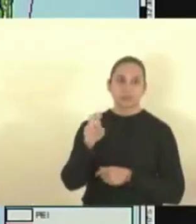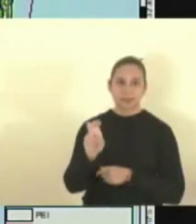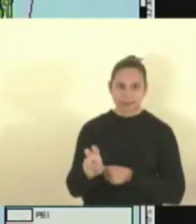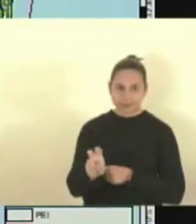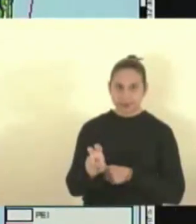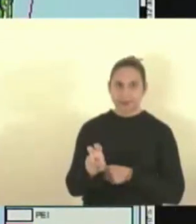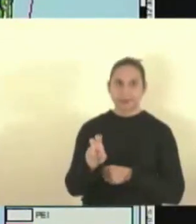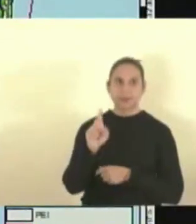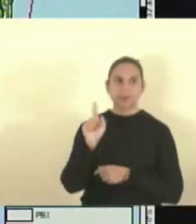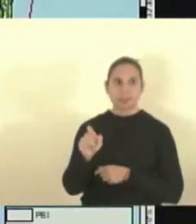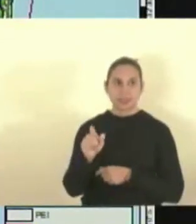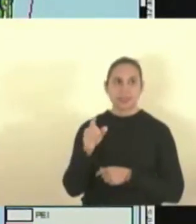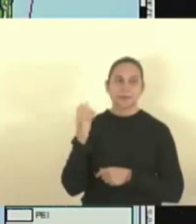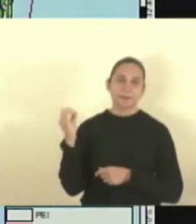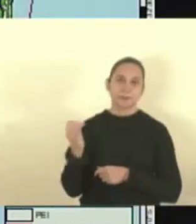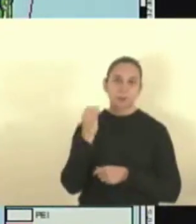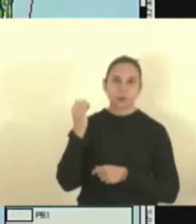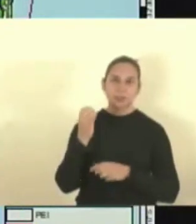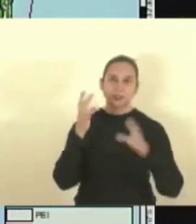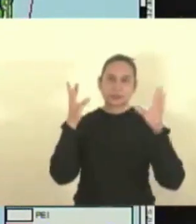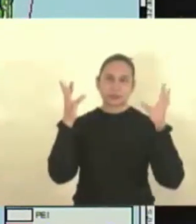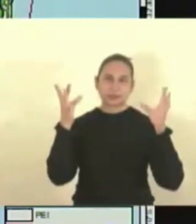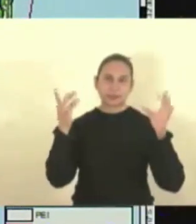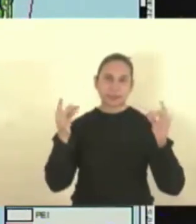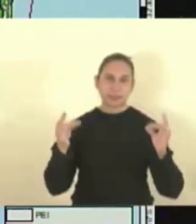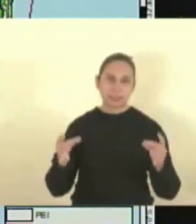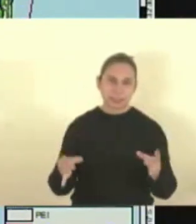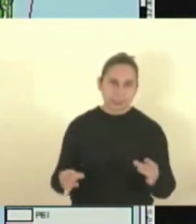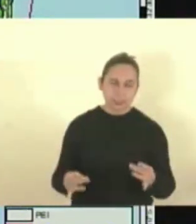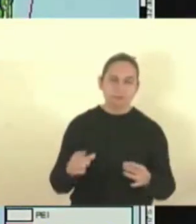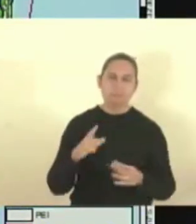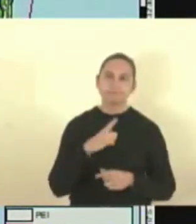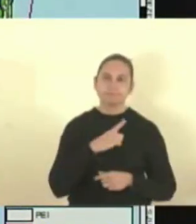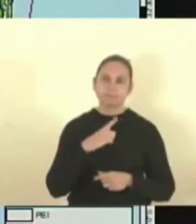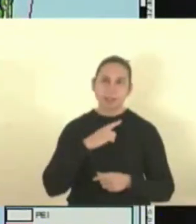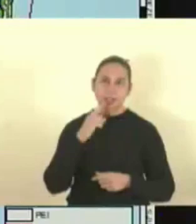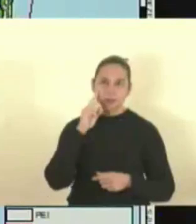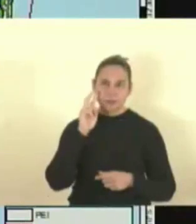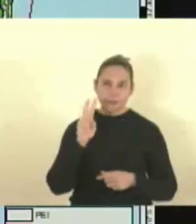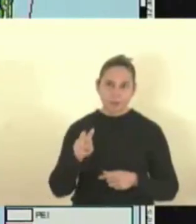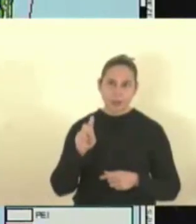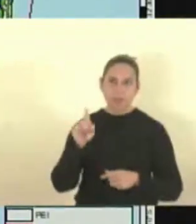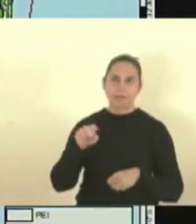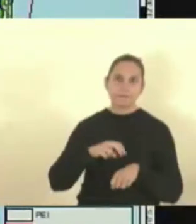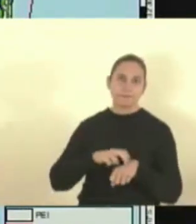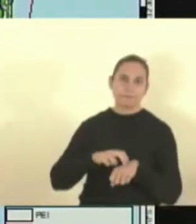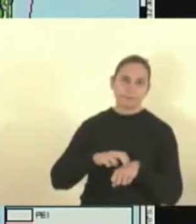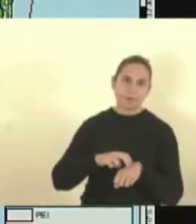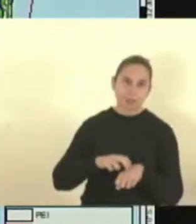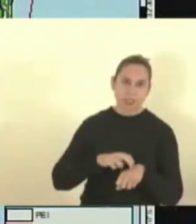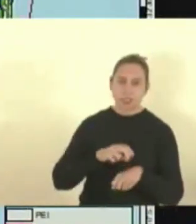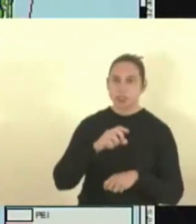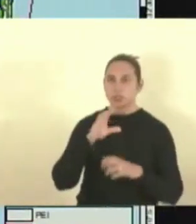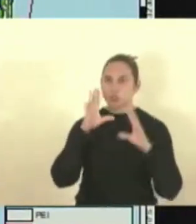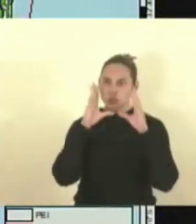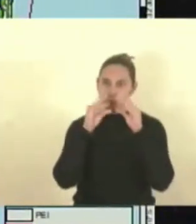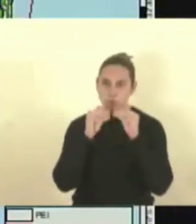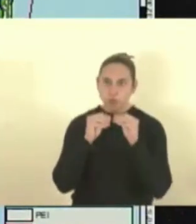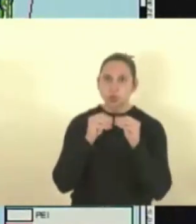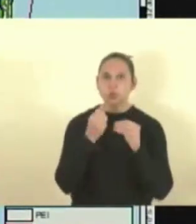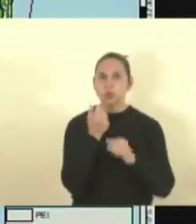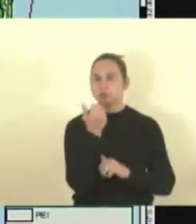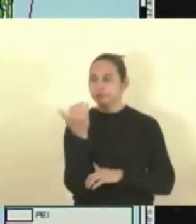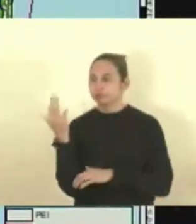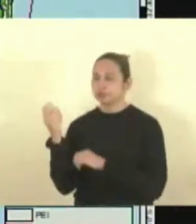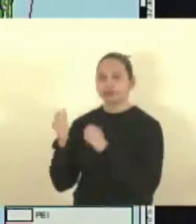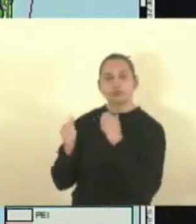uma base bastante rica, bastante detalhada, né? A gente consegue ver em verde escuro um pouco mais de áreas florestadas, né?